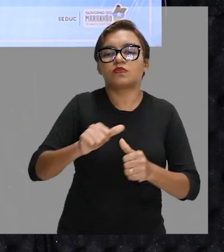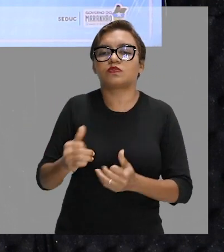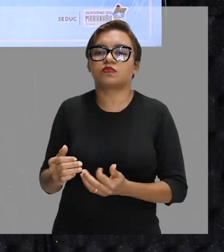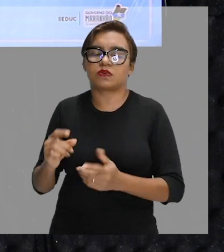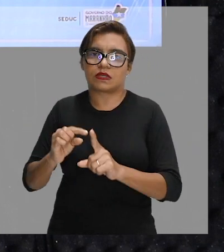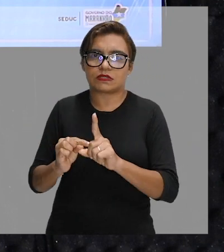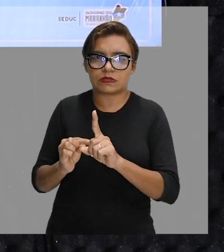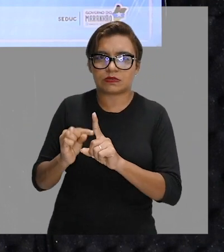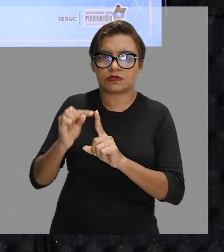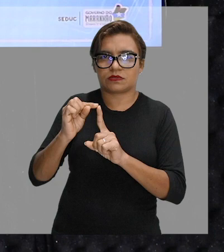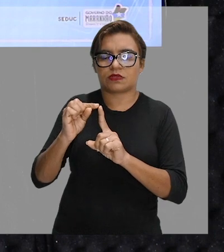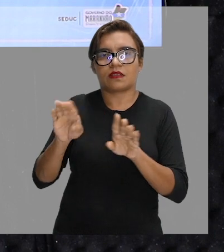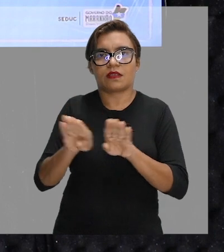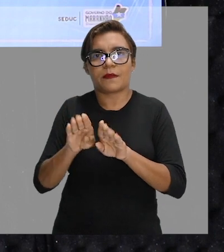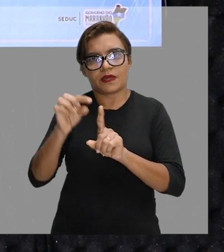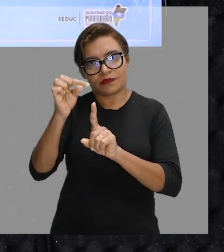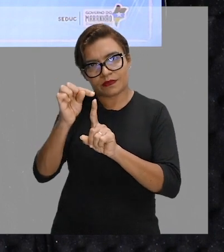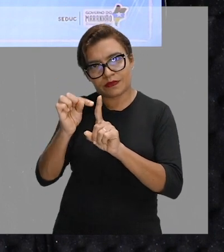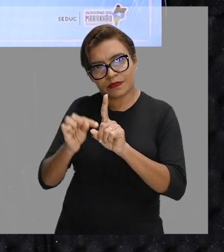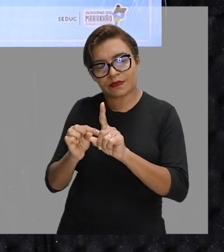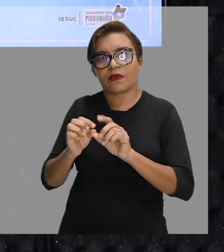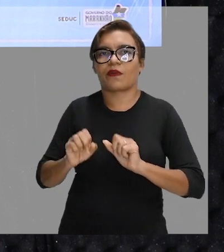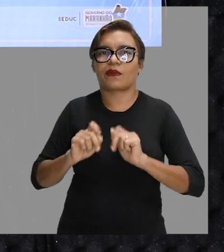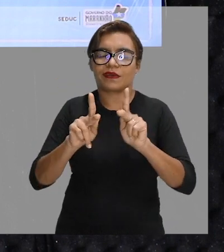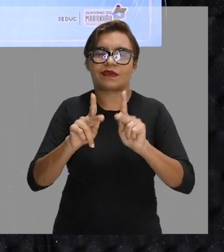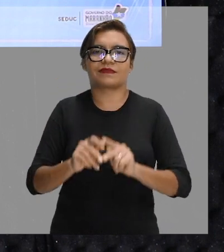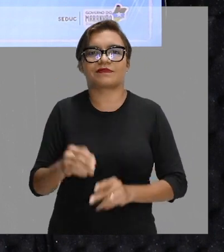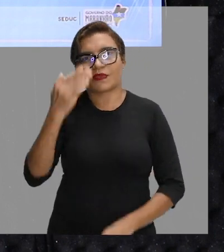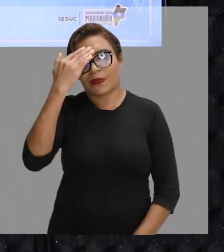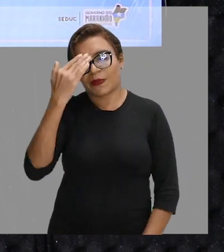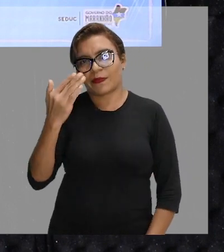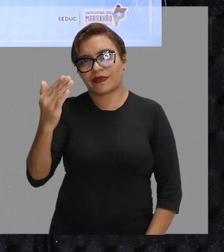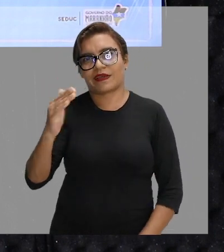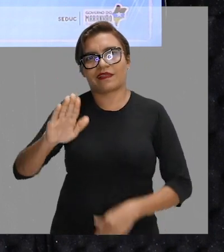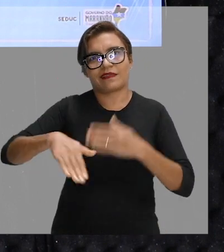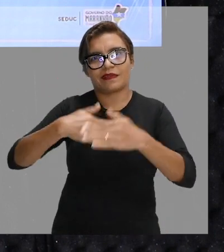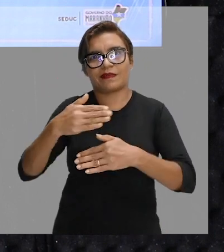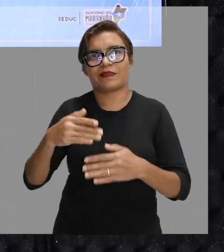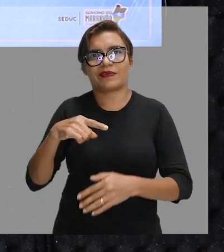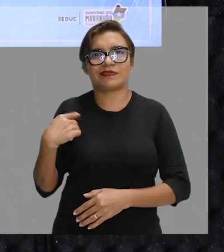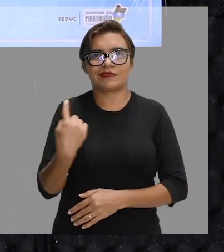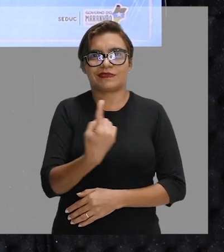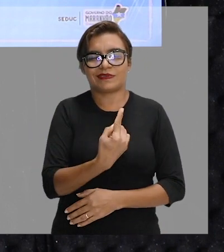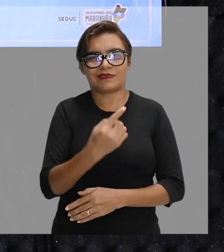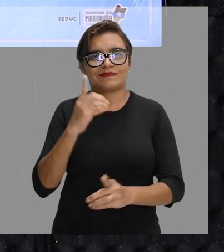diminuição da temperatura de congelamento. Ok, turma? Obrigado e até a próxima.